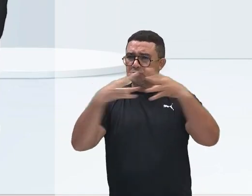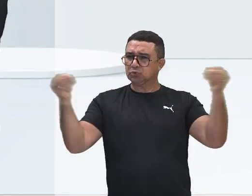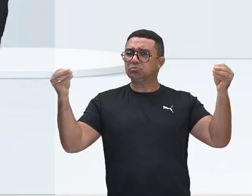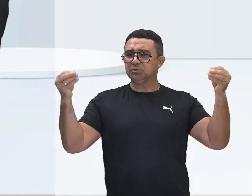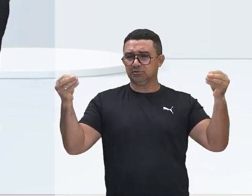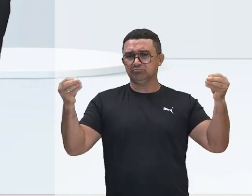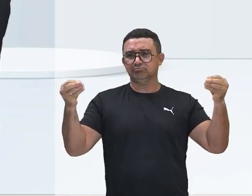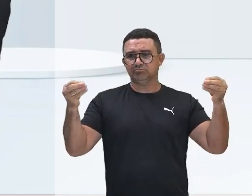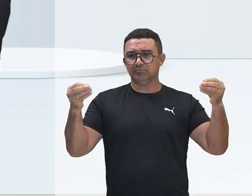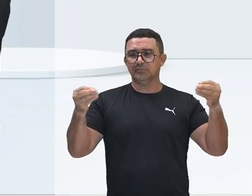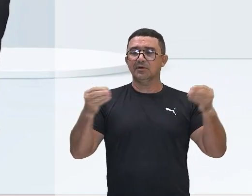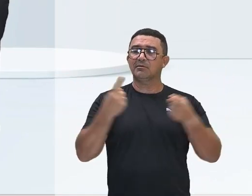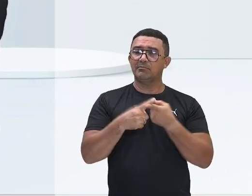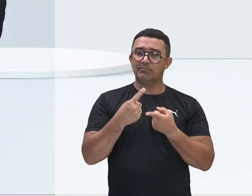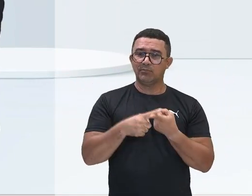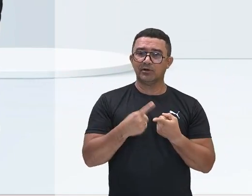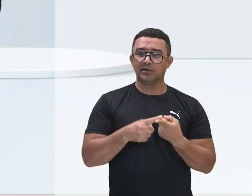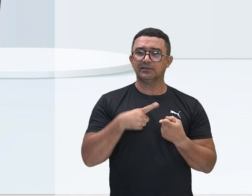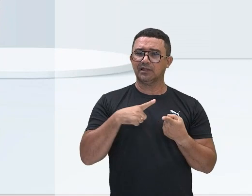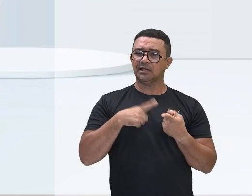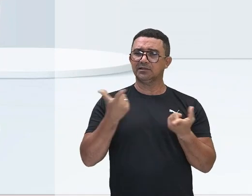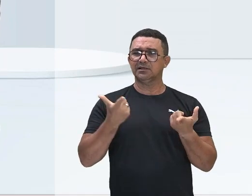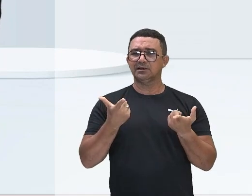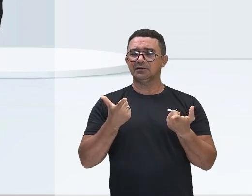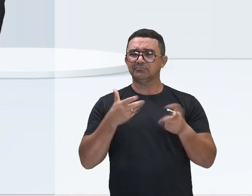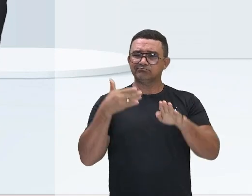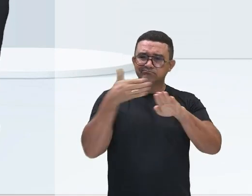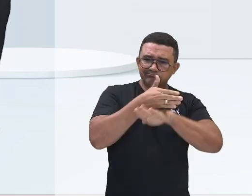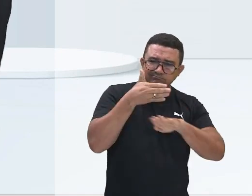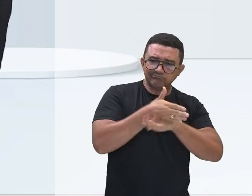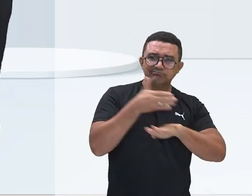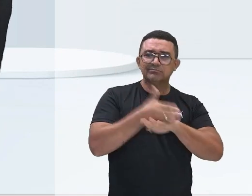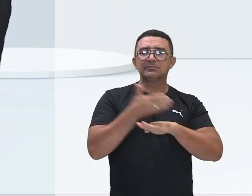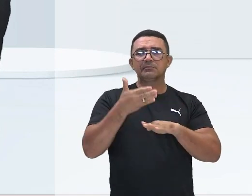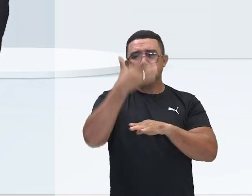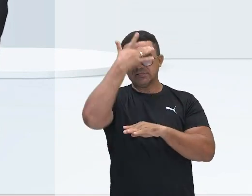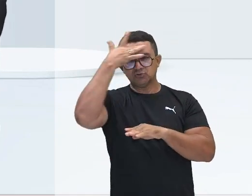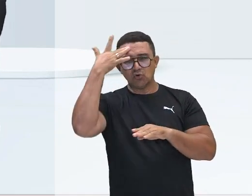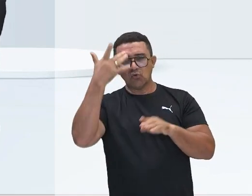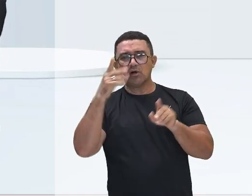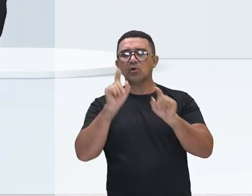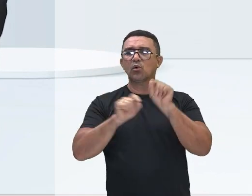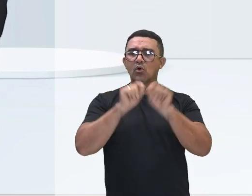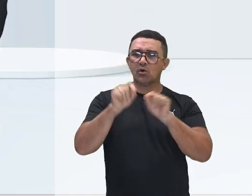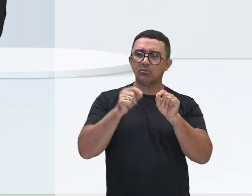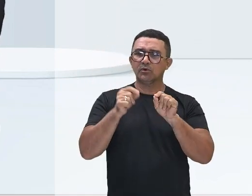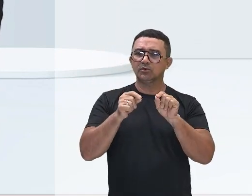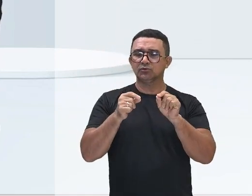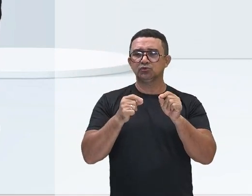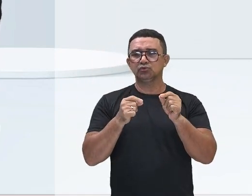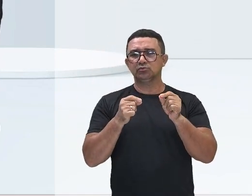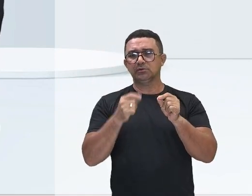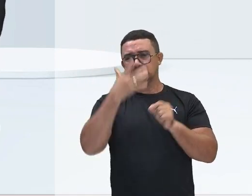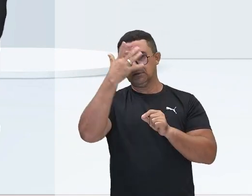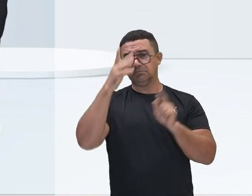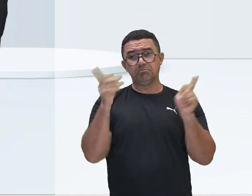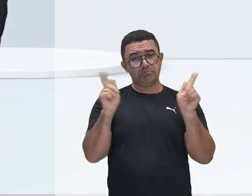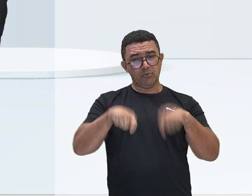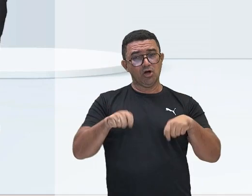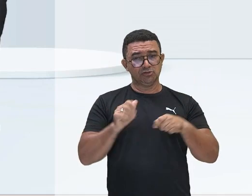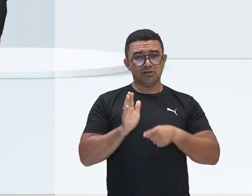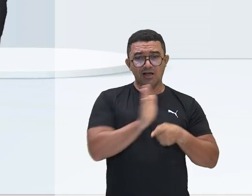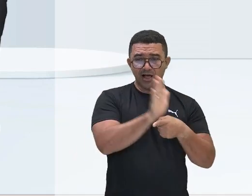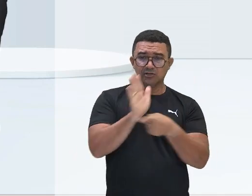construtiva. Envolve aí a intervenção de uma terceira parte de forma imparcial que ajuda